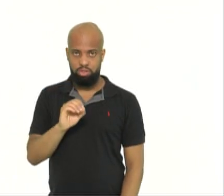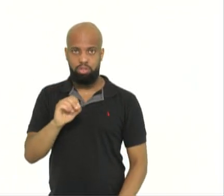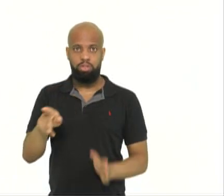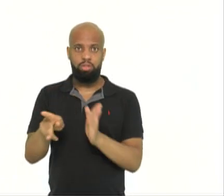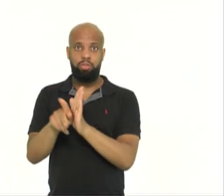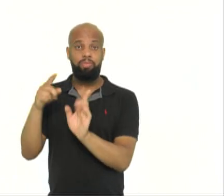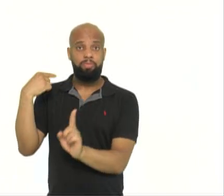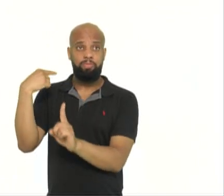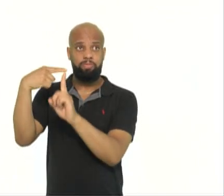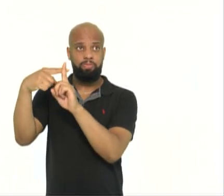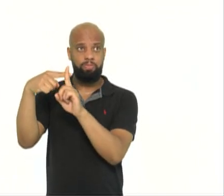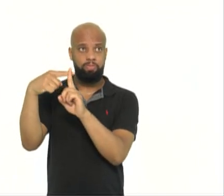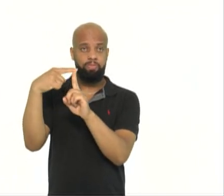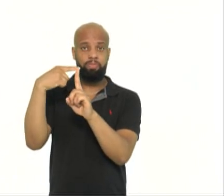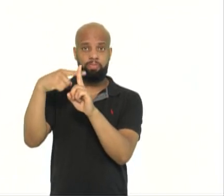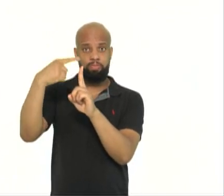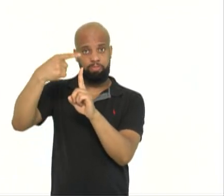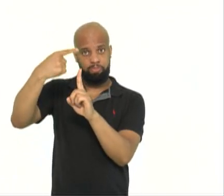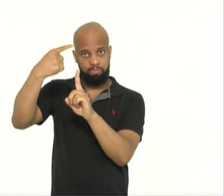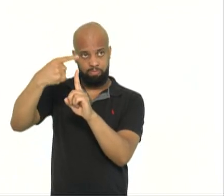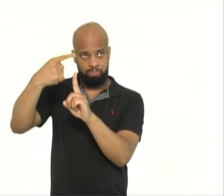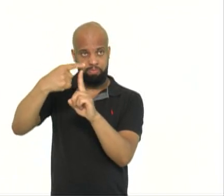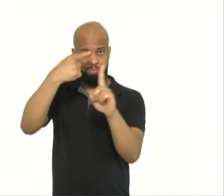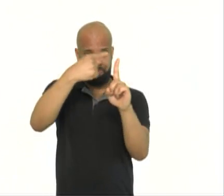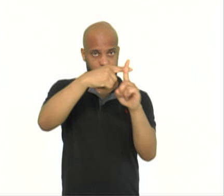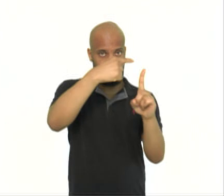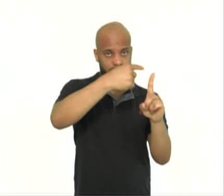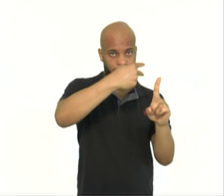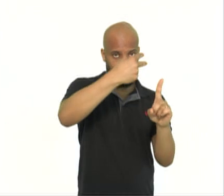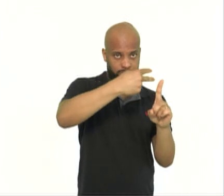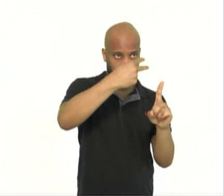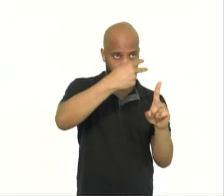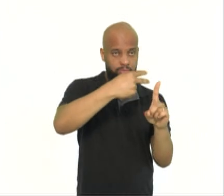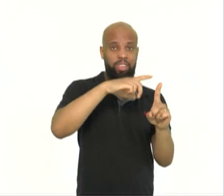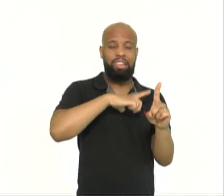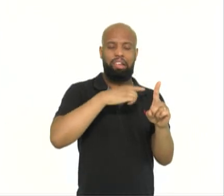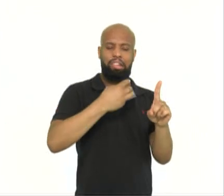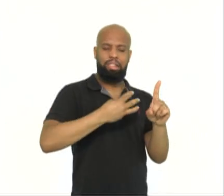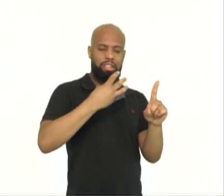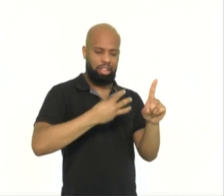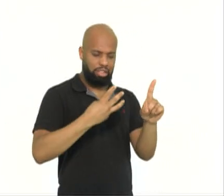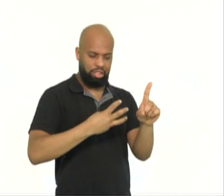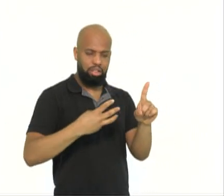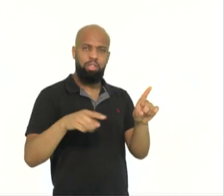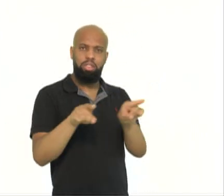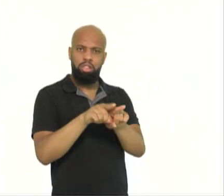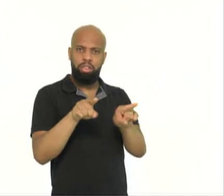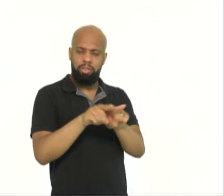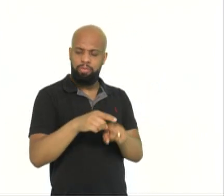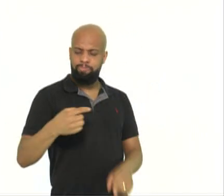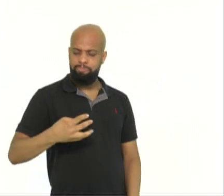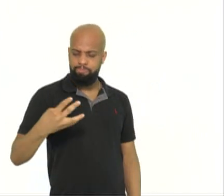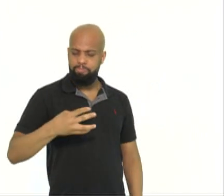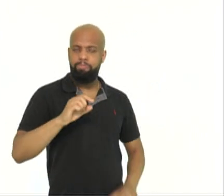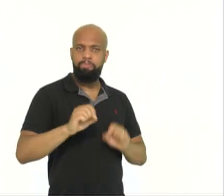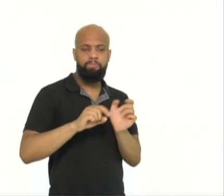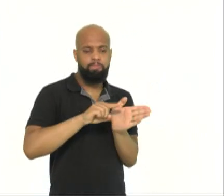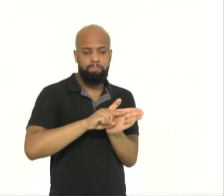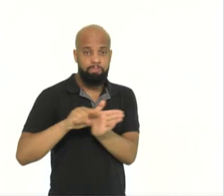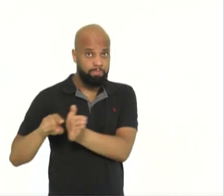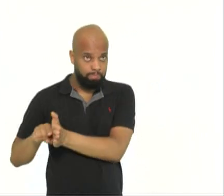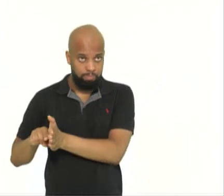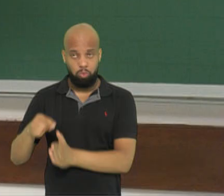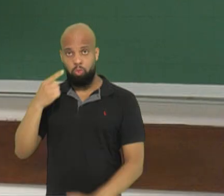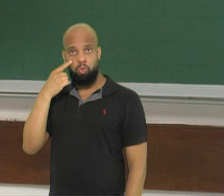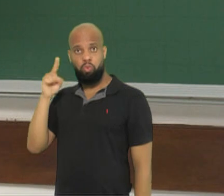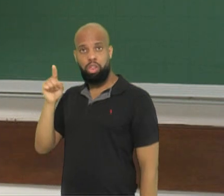x pertence ao primeiro, ao segundo quadrante, já no terceiro e quarto, então aqui, ó, né? No desenho aqui, a